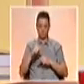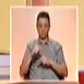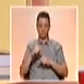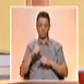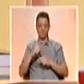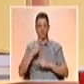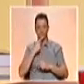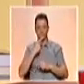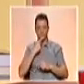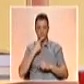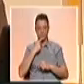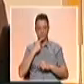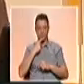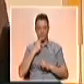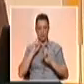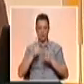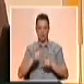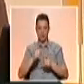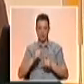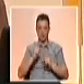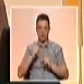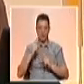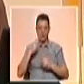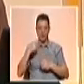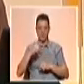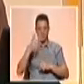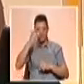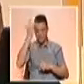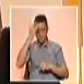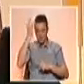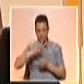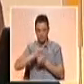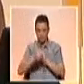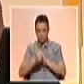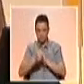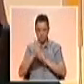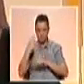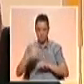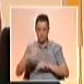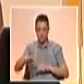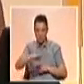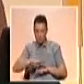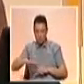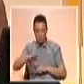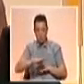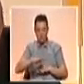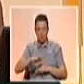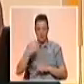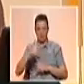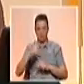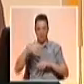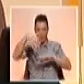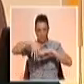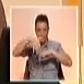sim. Se bem que o estuário até é a zona, se calhar, das zonas mais que mais facilmente se regenera pelas próprias características dos sapais, que são muito bons para